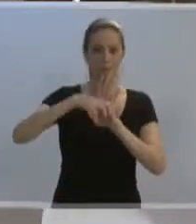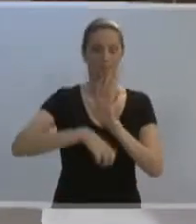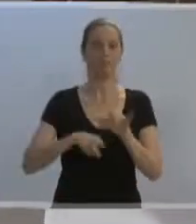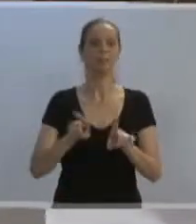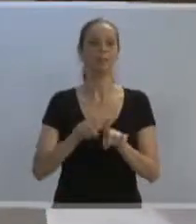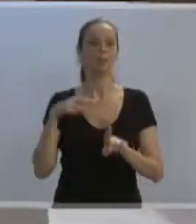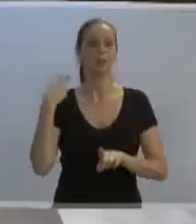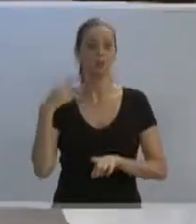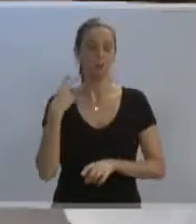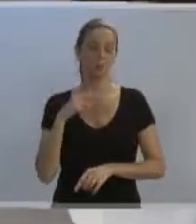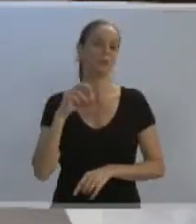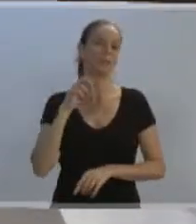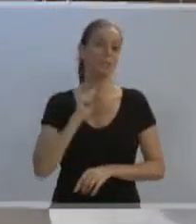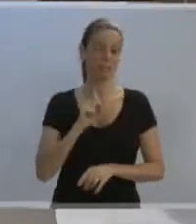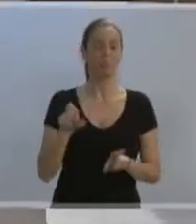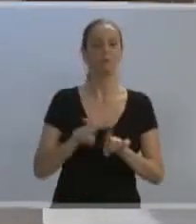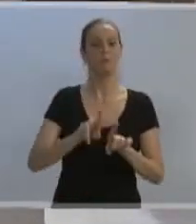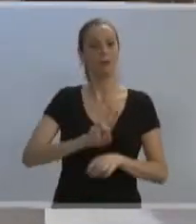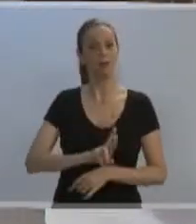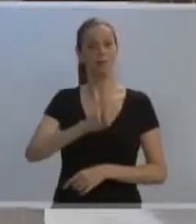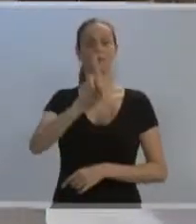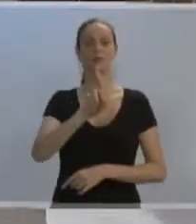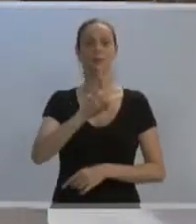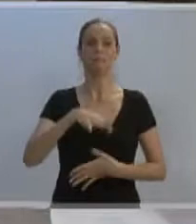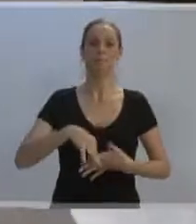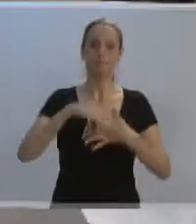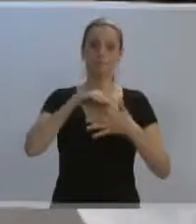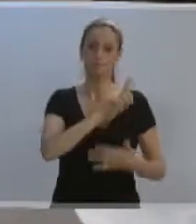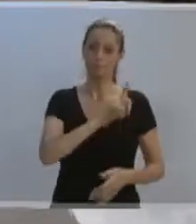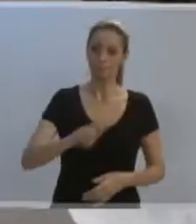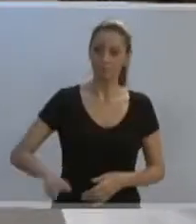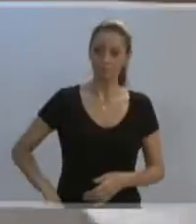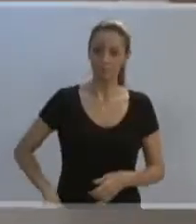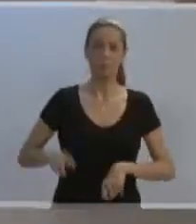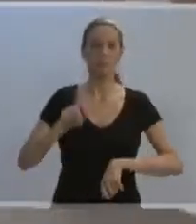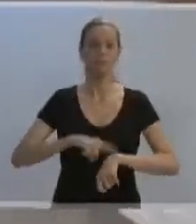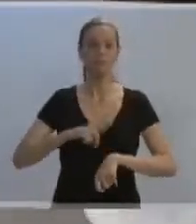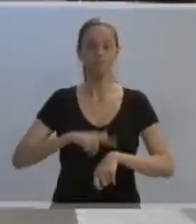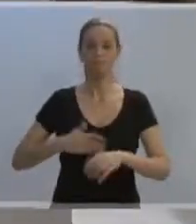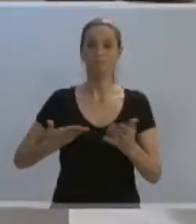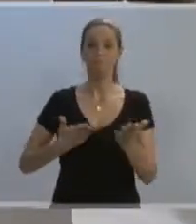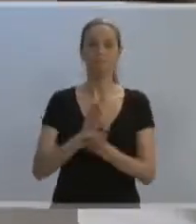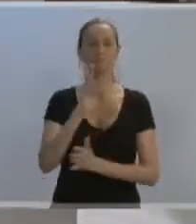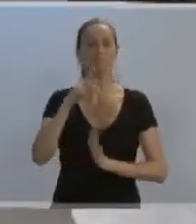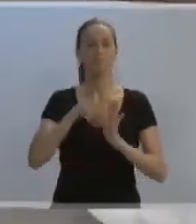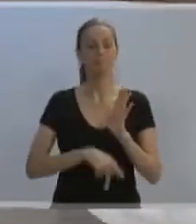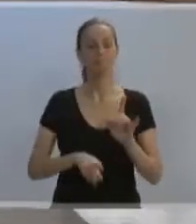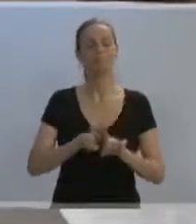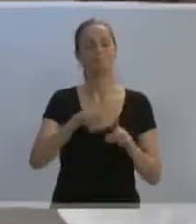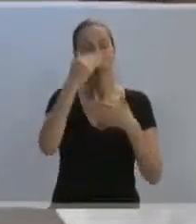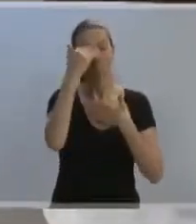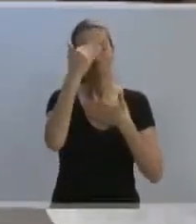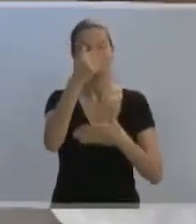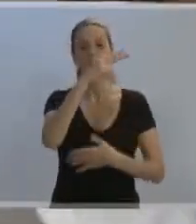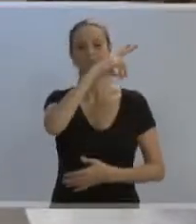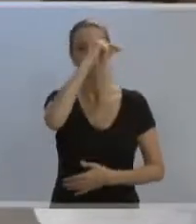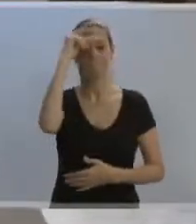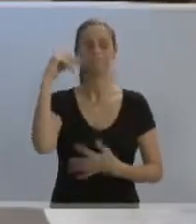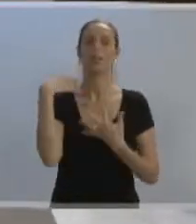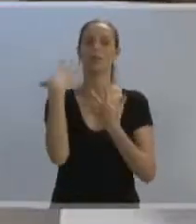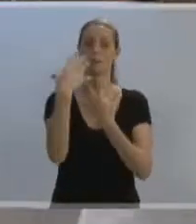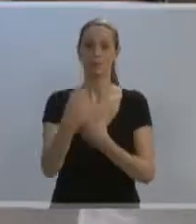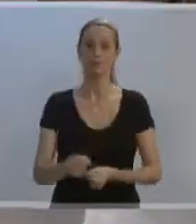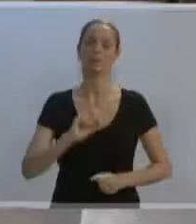esteve presente aí, representando a questão da liderança do governo no ato de sanção, e o executivo da cidade, que teve um bom senso e assume